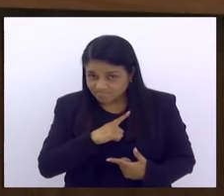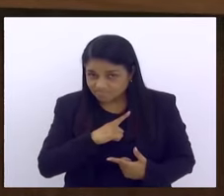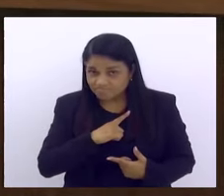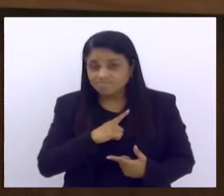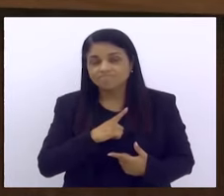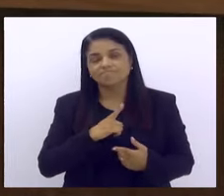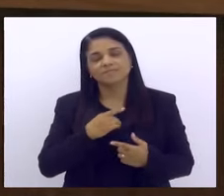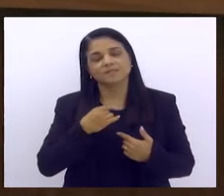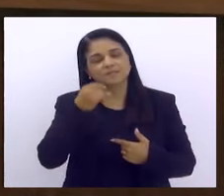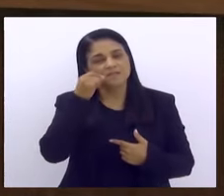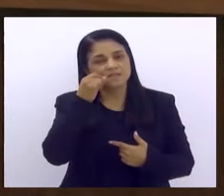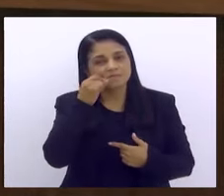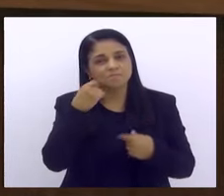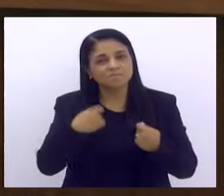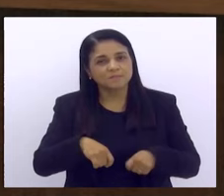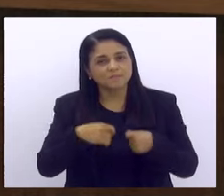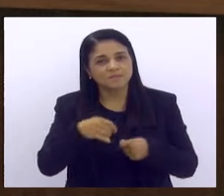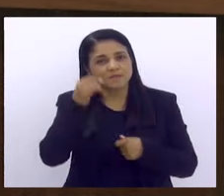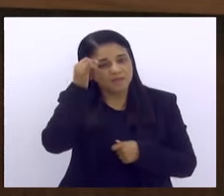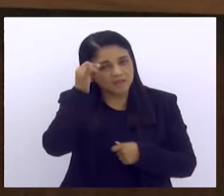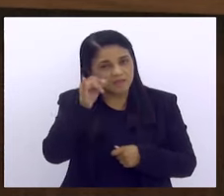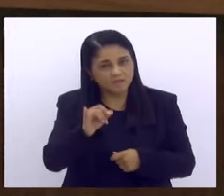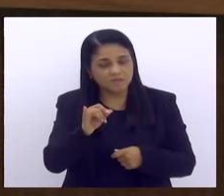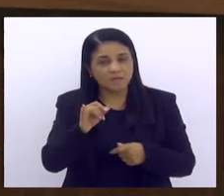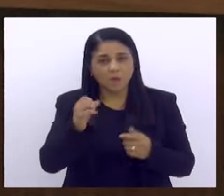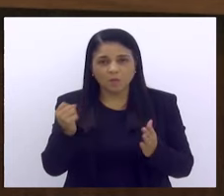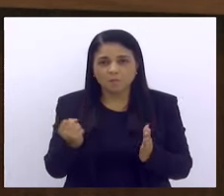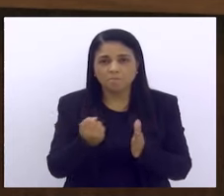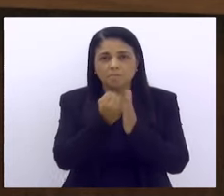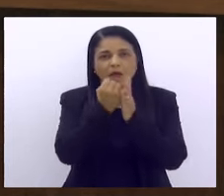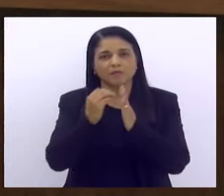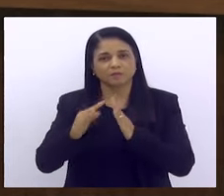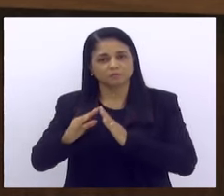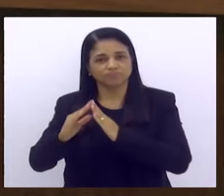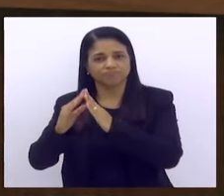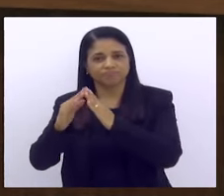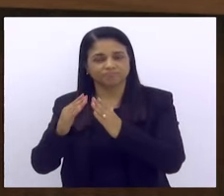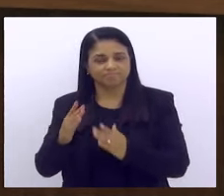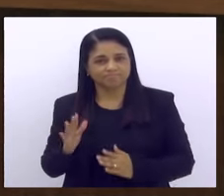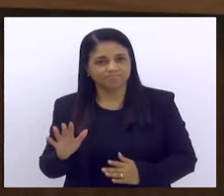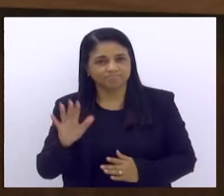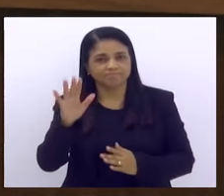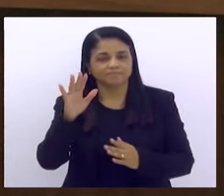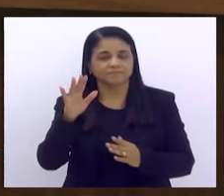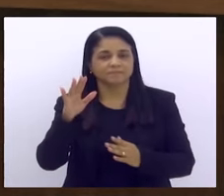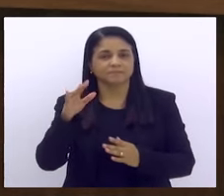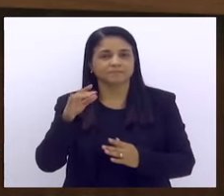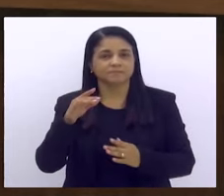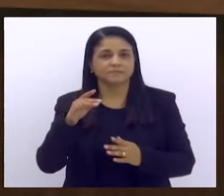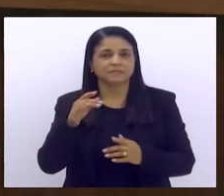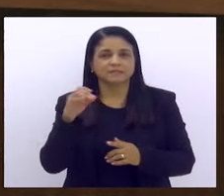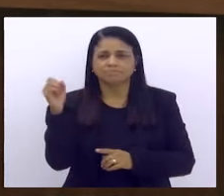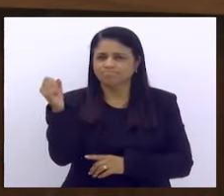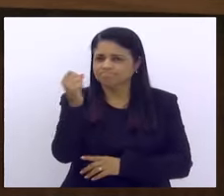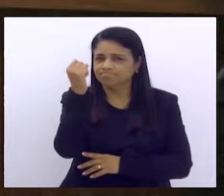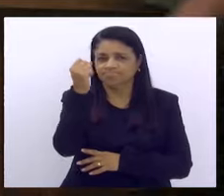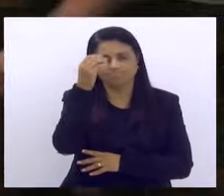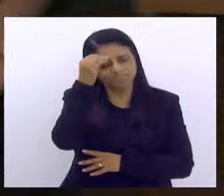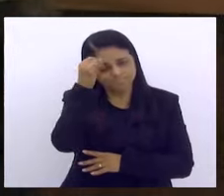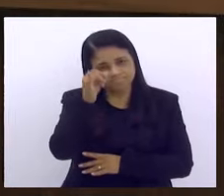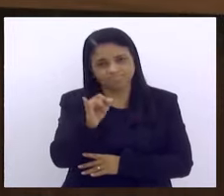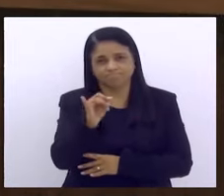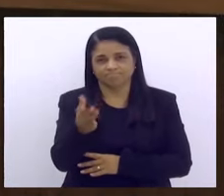precaver e prevenir que os impactos sobre a favela e sobre quem mora dentro da favela não fosse tão grave como não